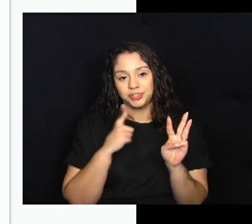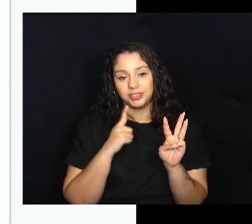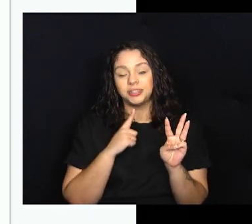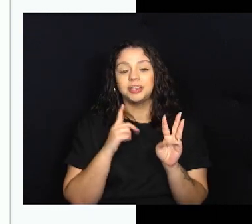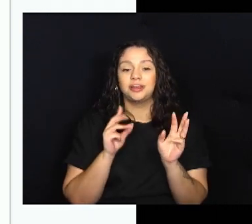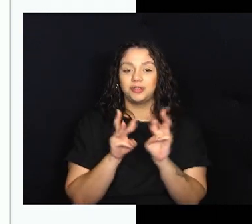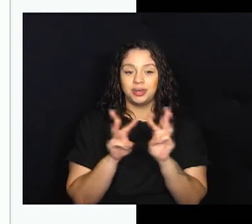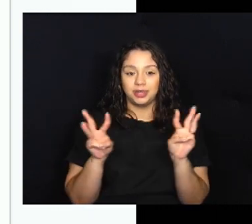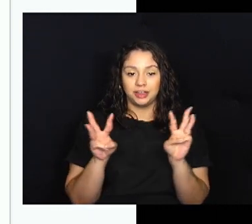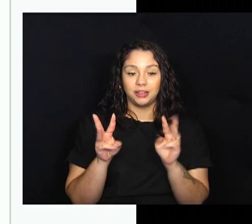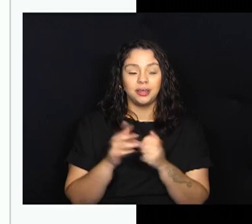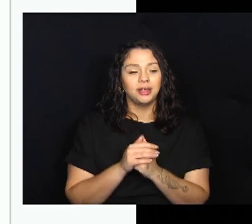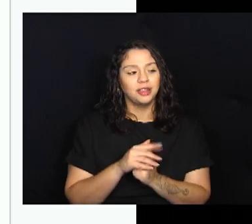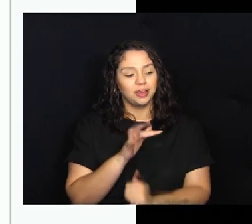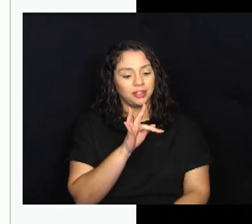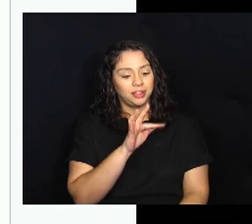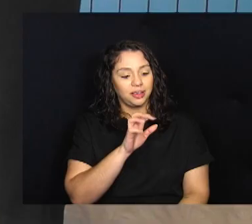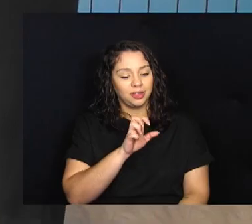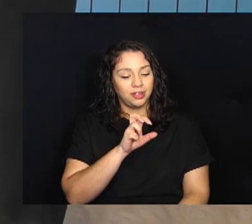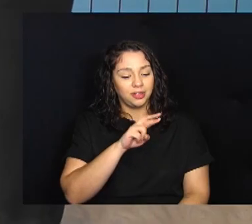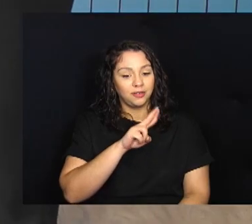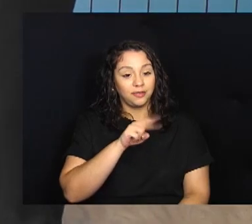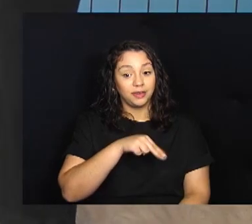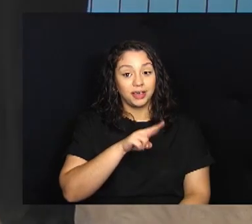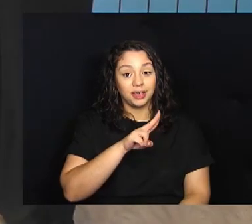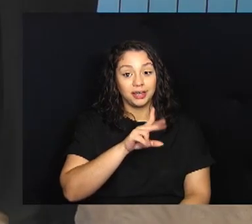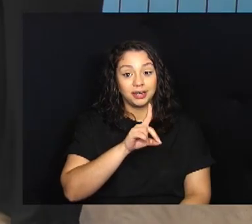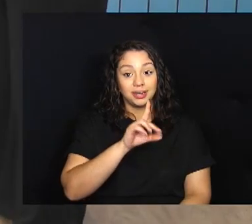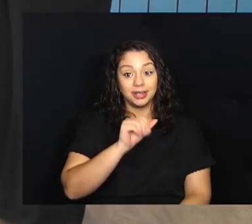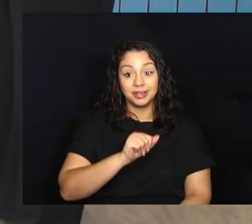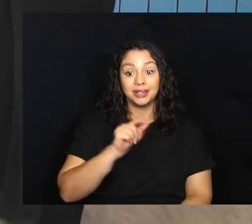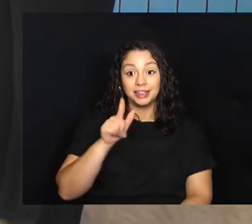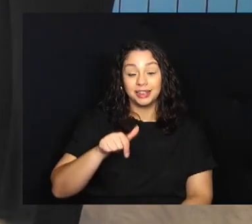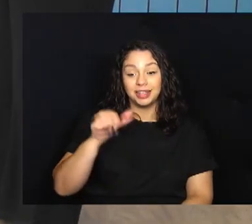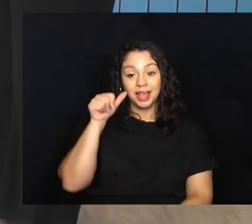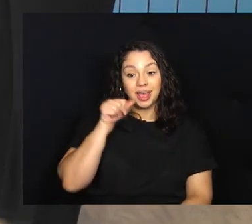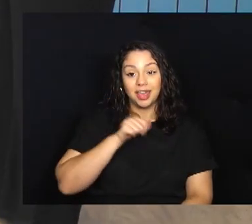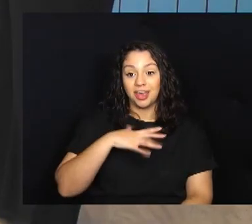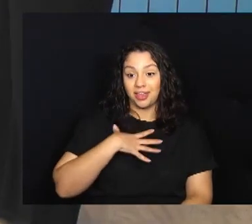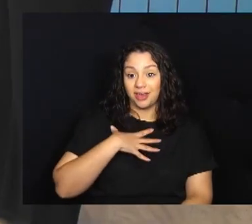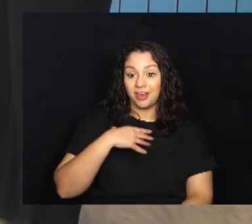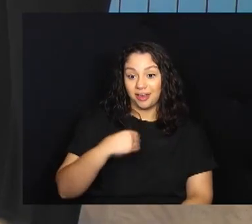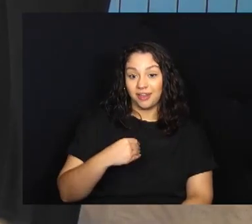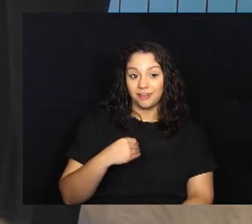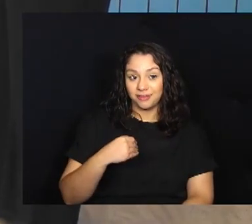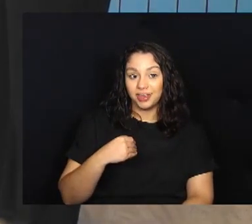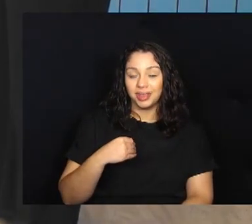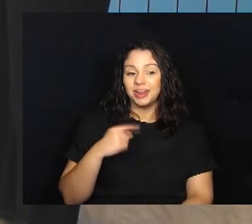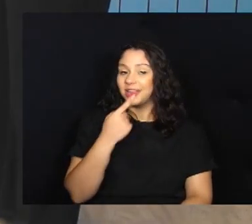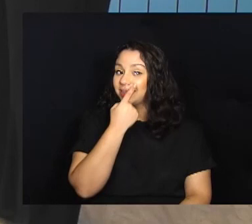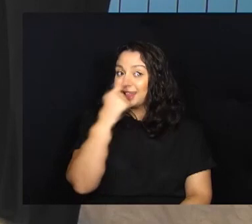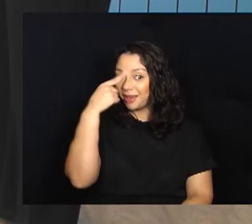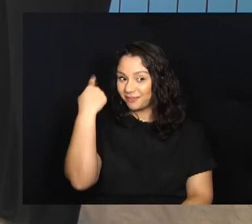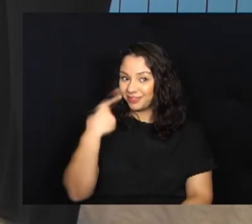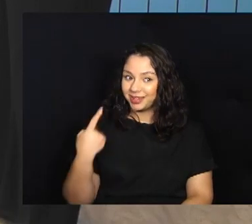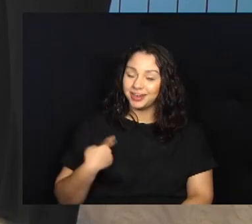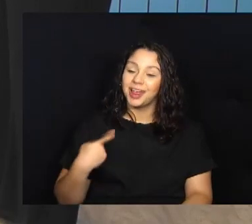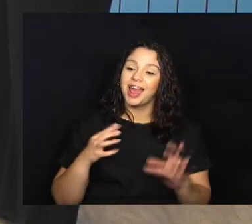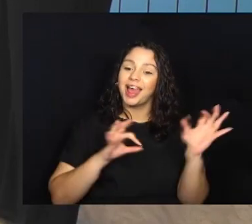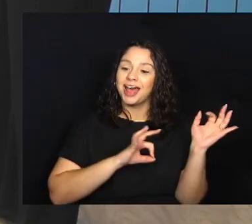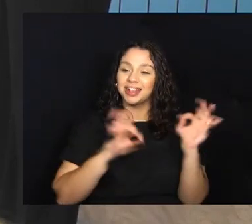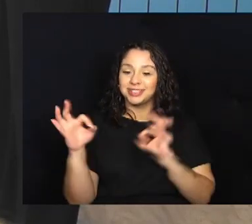E Fernanda Abreu, filha de Mirna Abreu. Então, quem for conferir lá, já fala com a Fernanda. Eu assisto a TV Câmara Campinas, eu assisto a sua